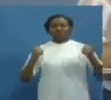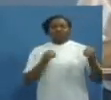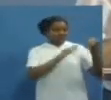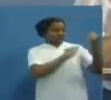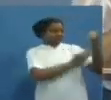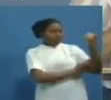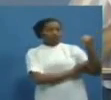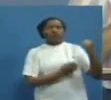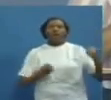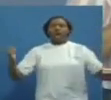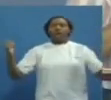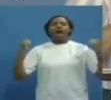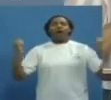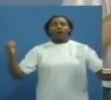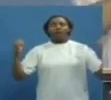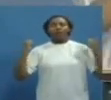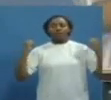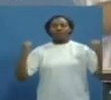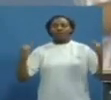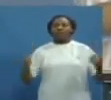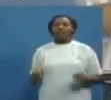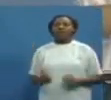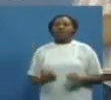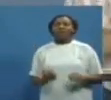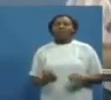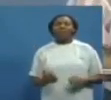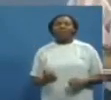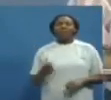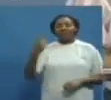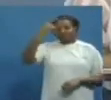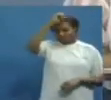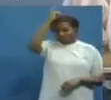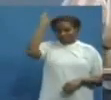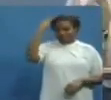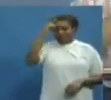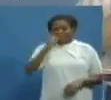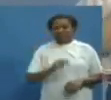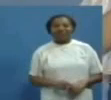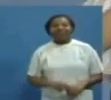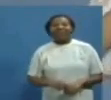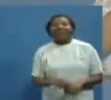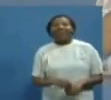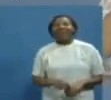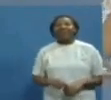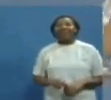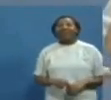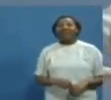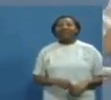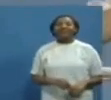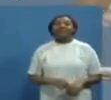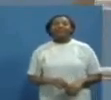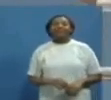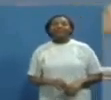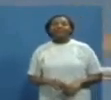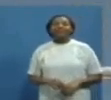dobro os joelhos em presença do Pai. Tem calo no joelho? Ao qual deve a sua existência toda